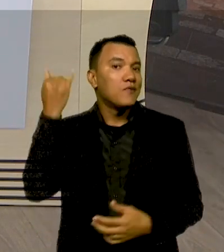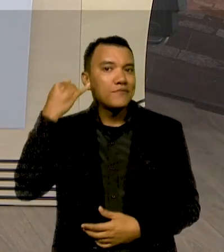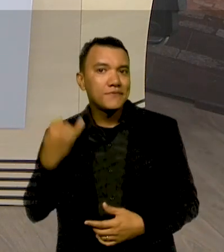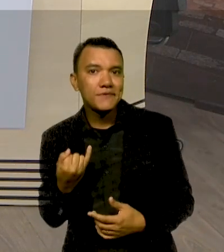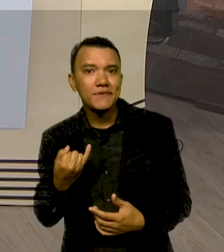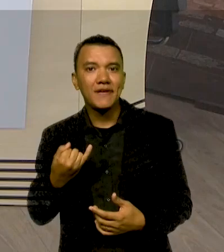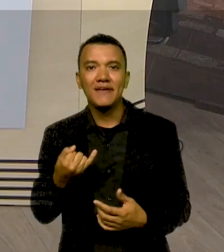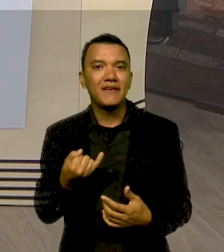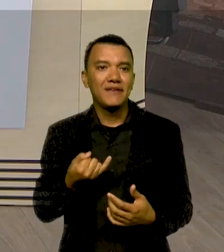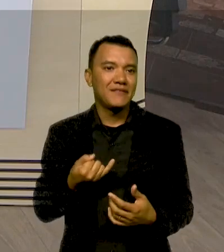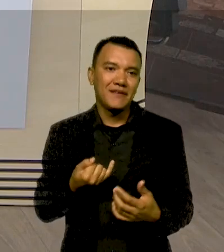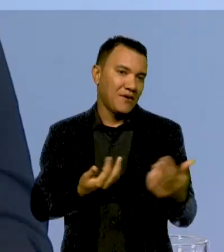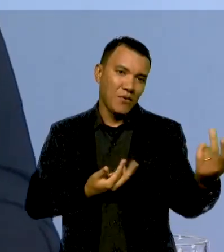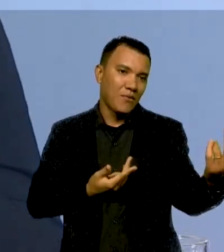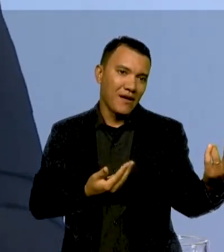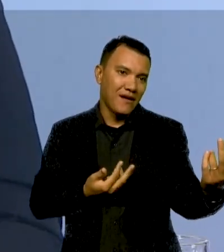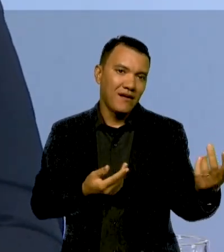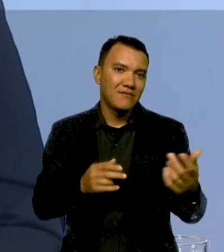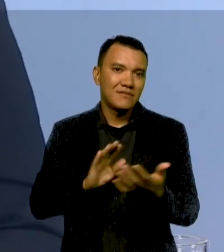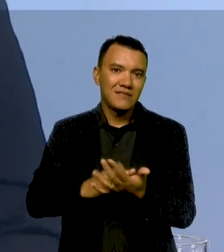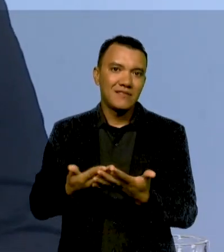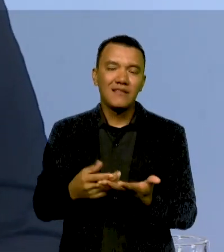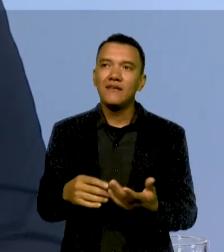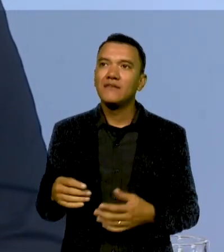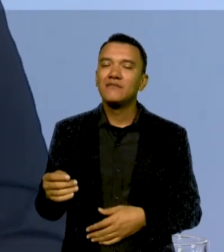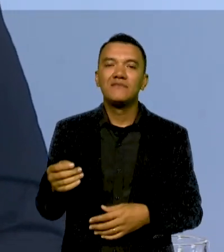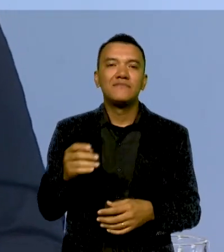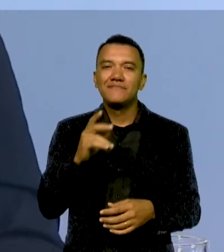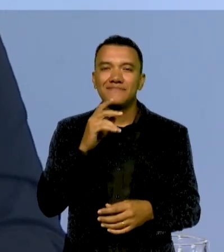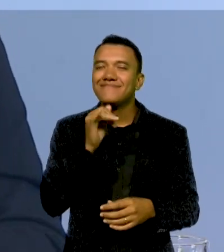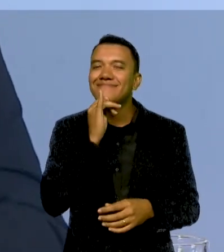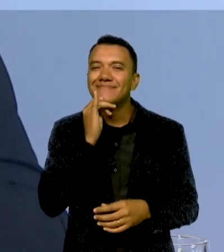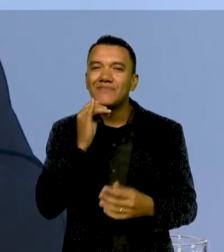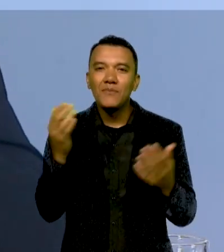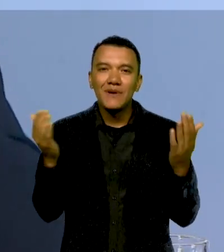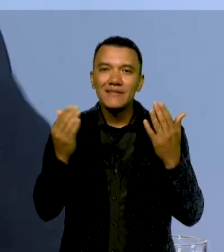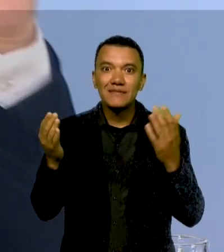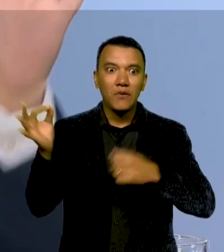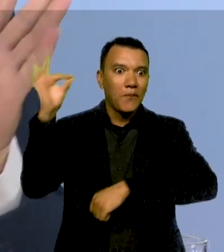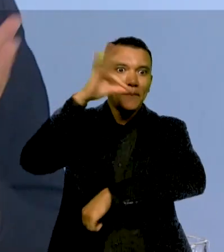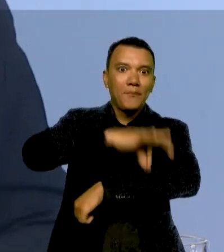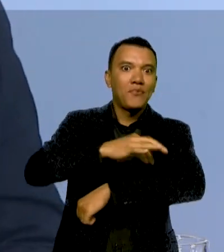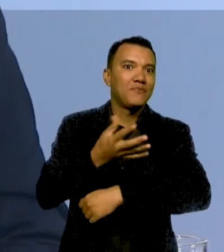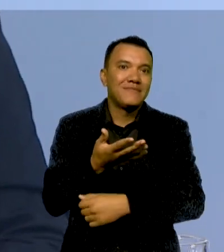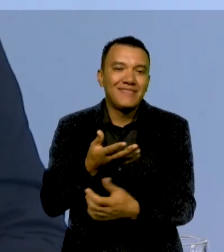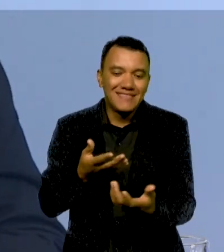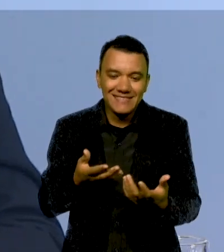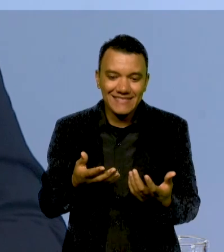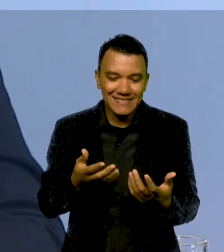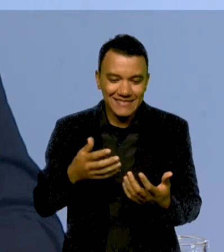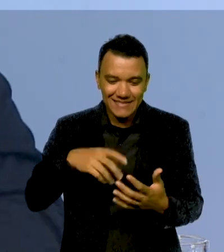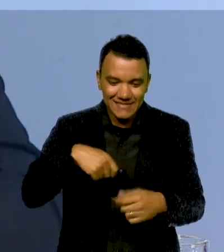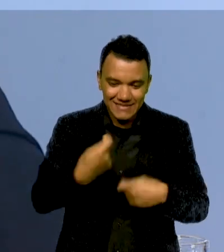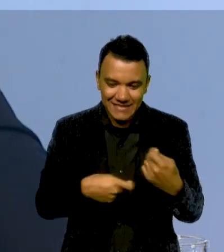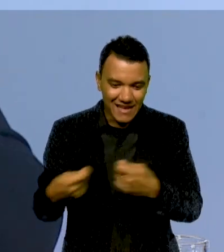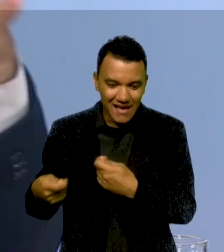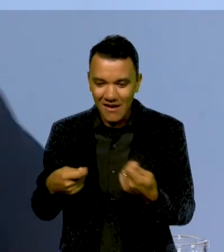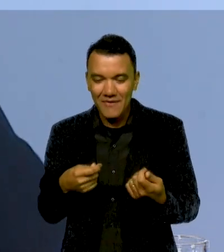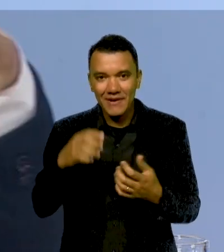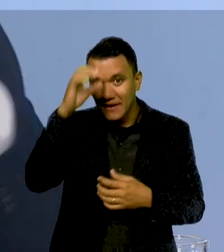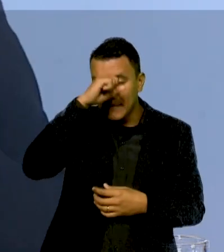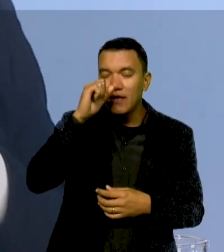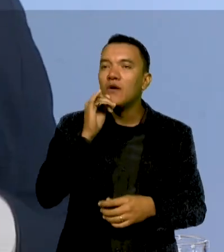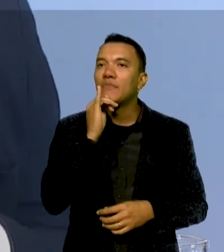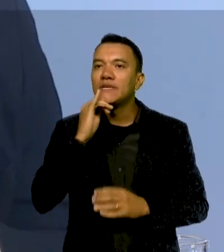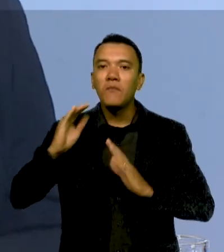colegas intérpretes aqui da casa foram um dia picados pelo bichinho da Libras. Seja porque tinha um vizinho surdo, e aí a partir dali